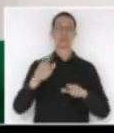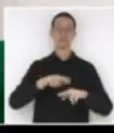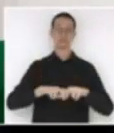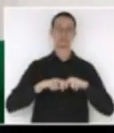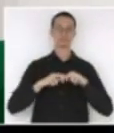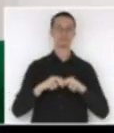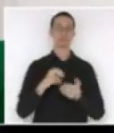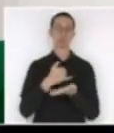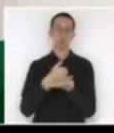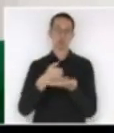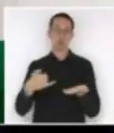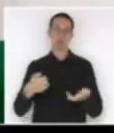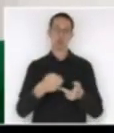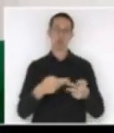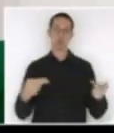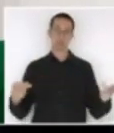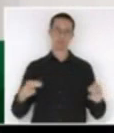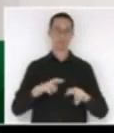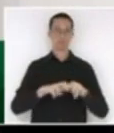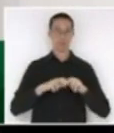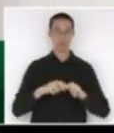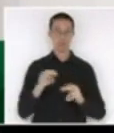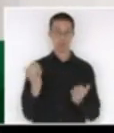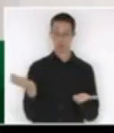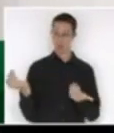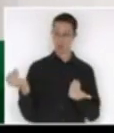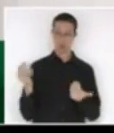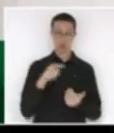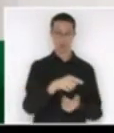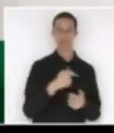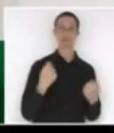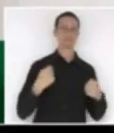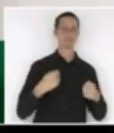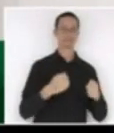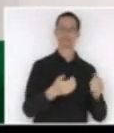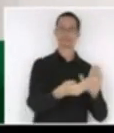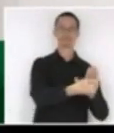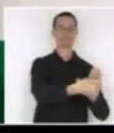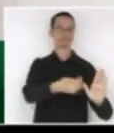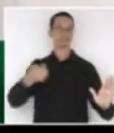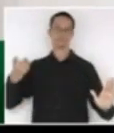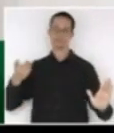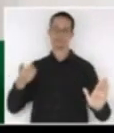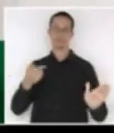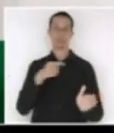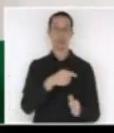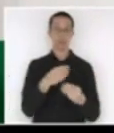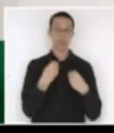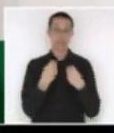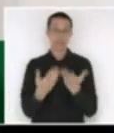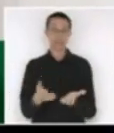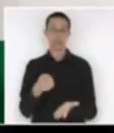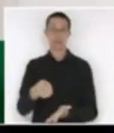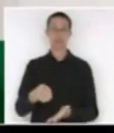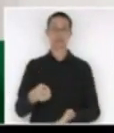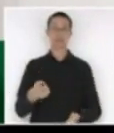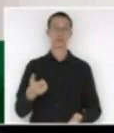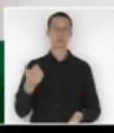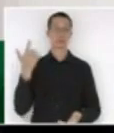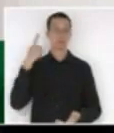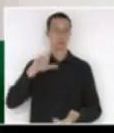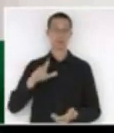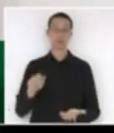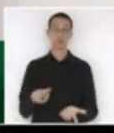ponte, do mundo do crime e oferecer uma oportunidade de ressocialização, e o programa Reviver tem feito